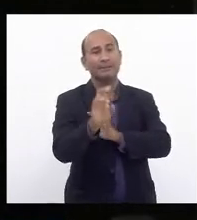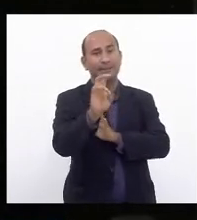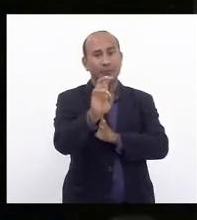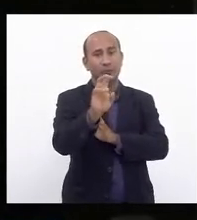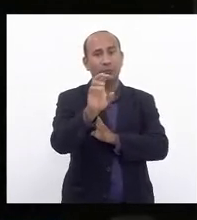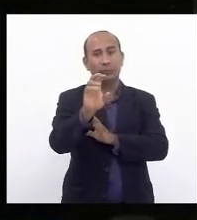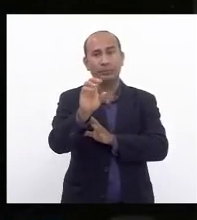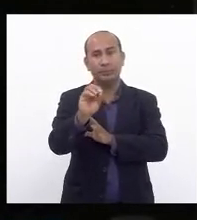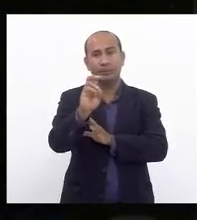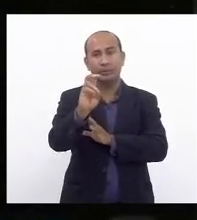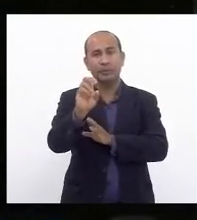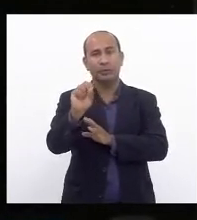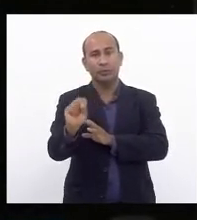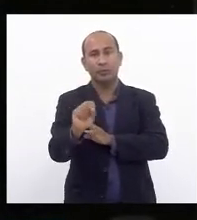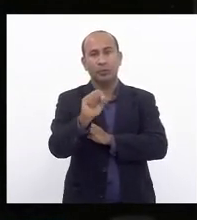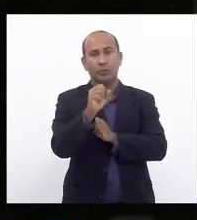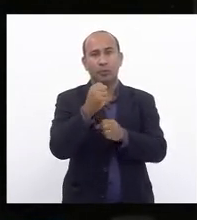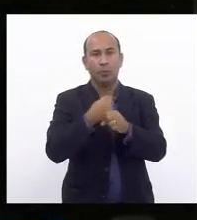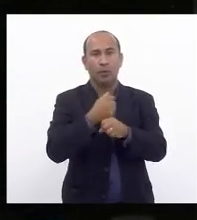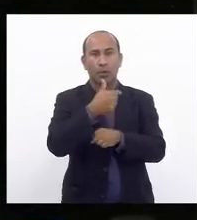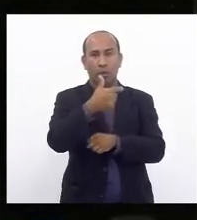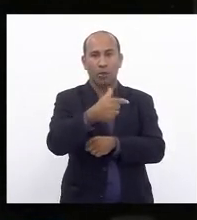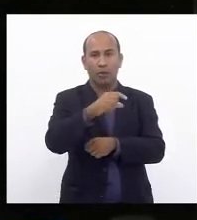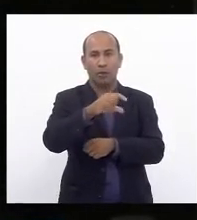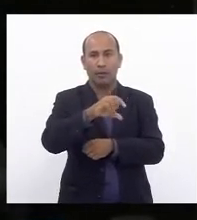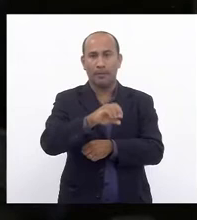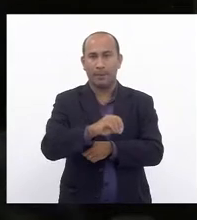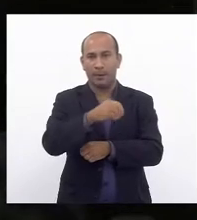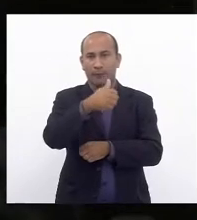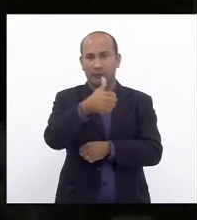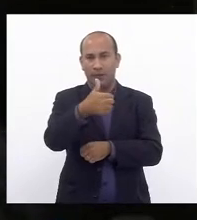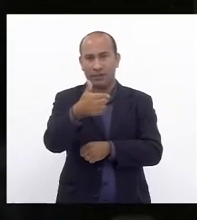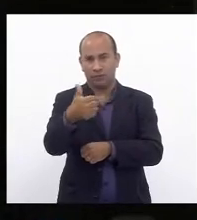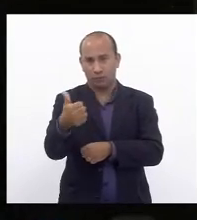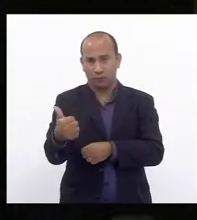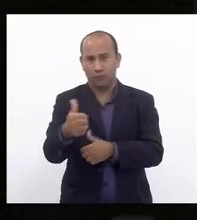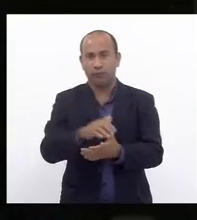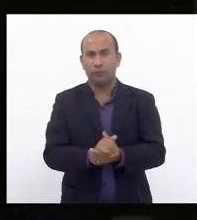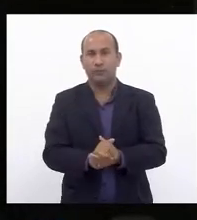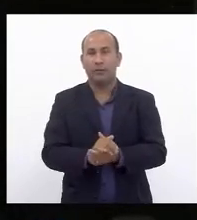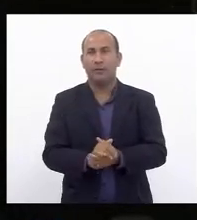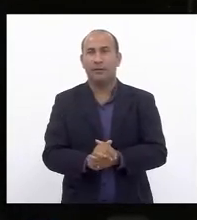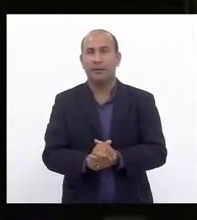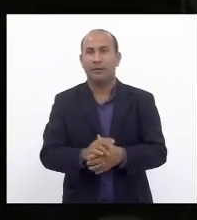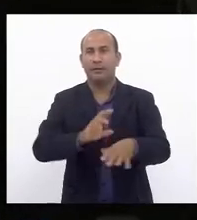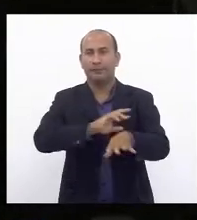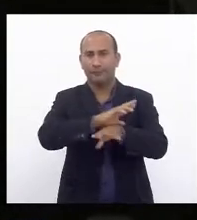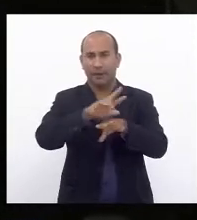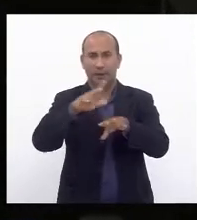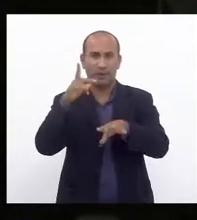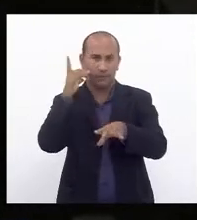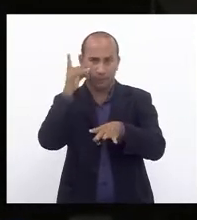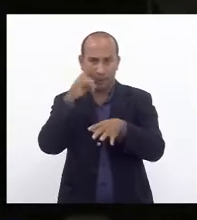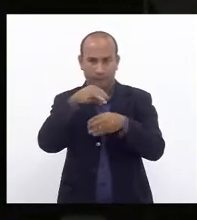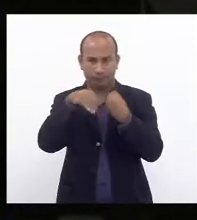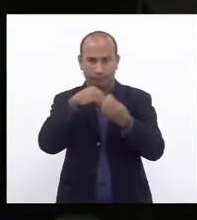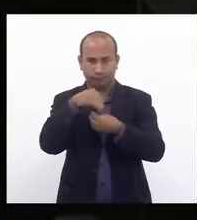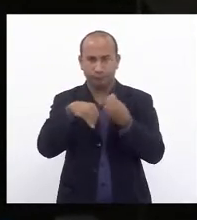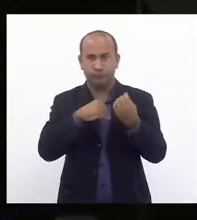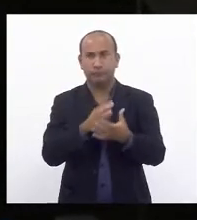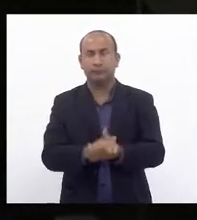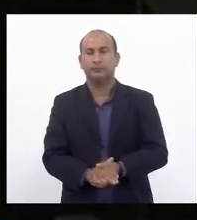5058 de 2021, de autoria dos deputados Dani Monteiro, Eliomar Coelho, Flávio Serafini, Mônica Francisco e Renata Souza,